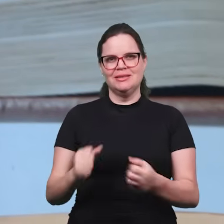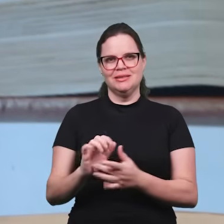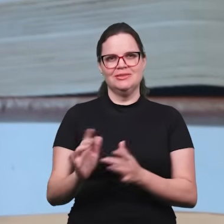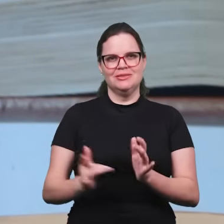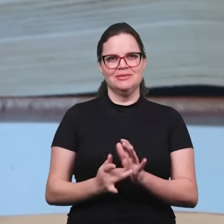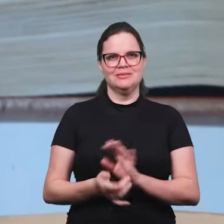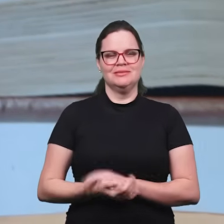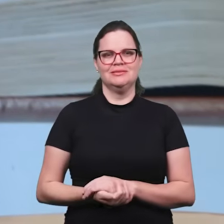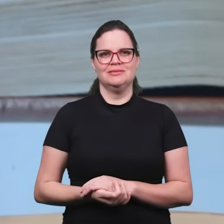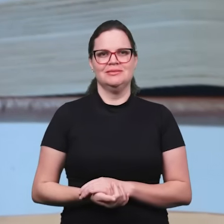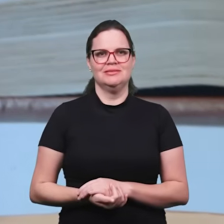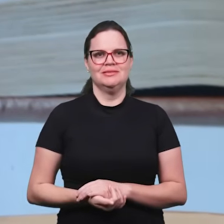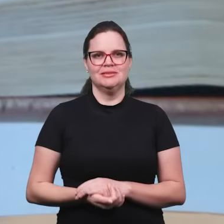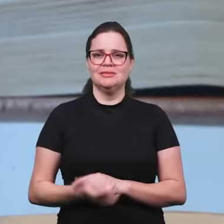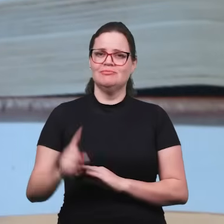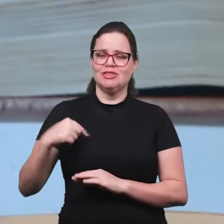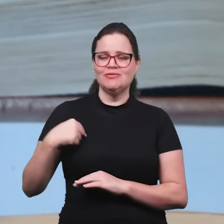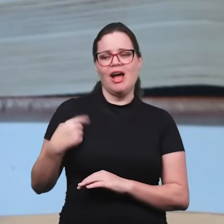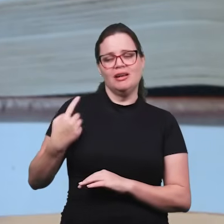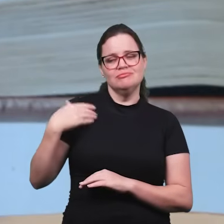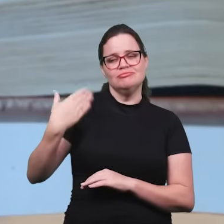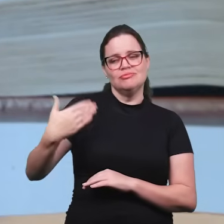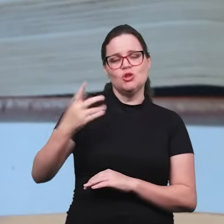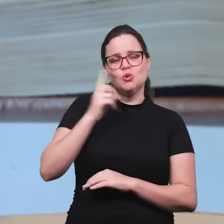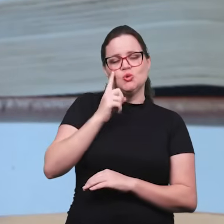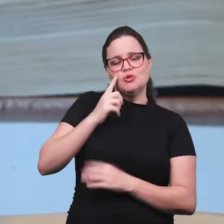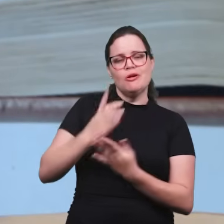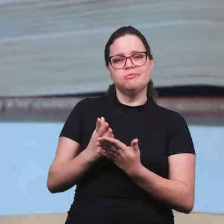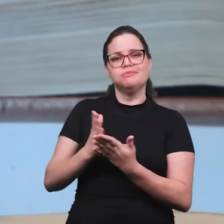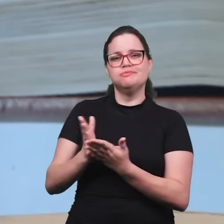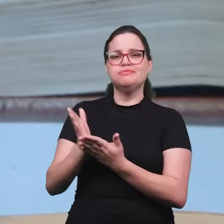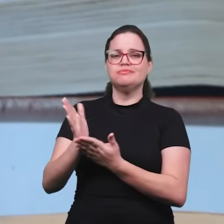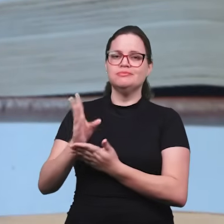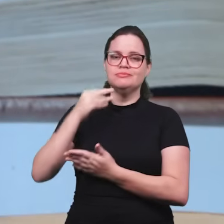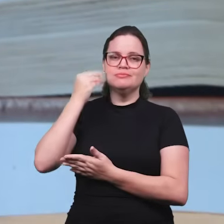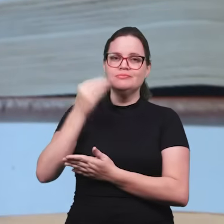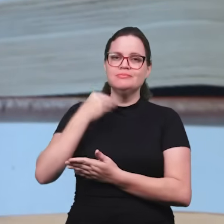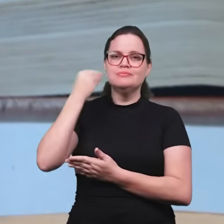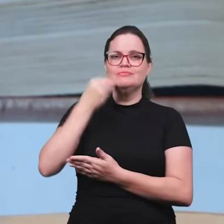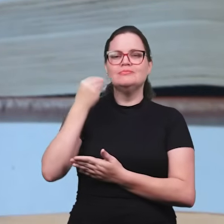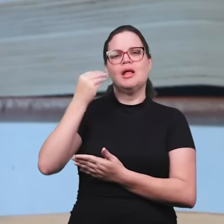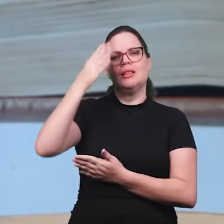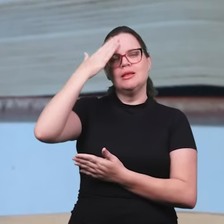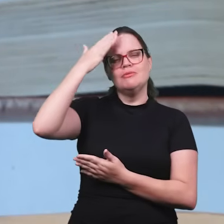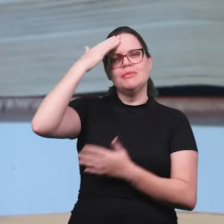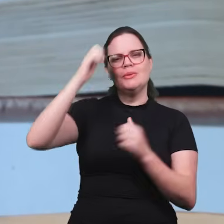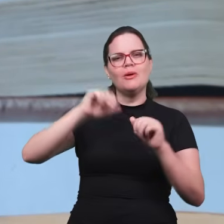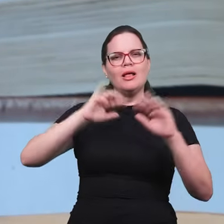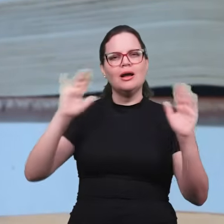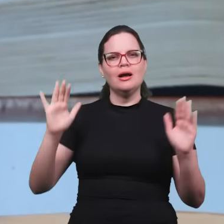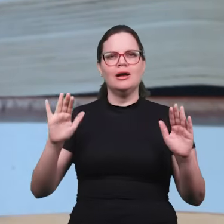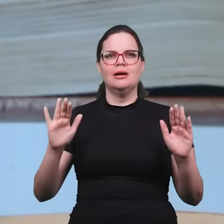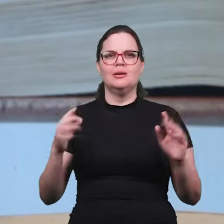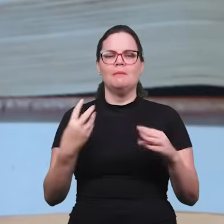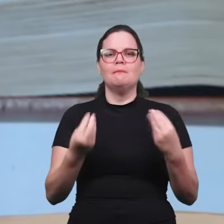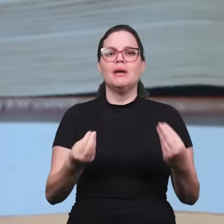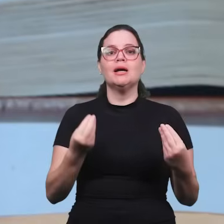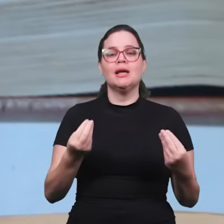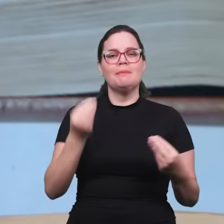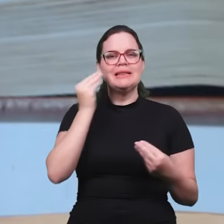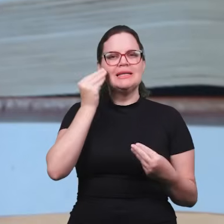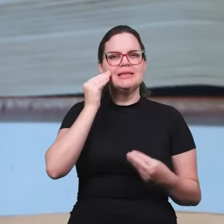aí nós vamos caminhando e vamos tendo os primeiros entendimentos que, na verdade, são para resolver os